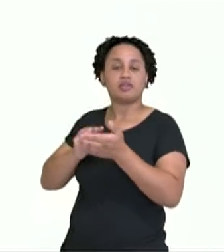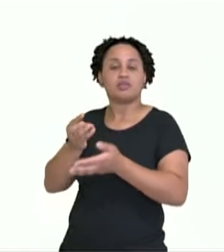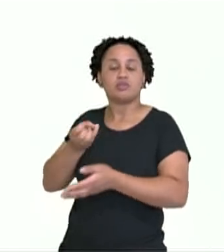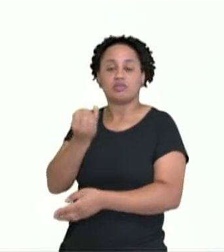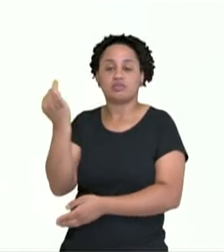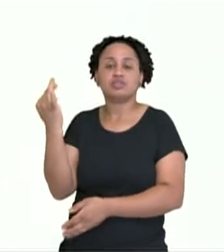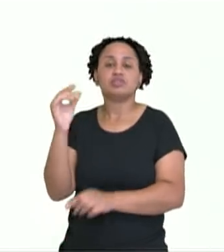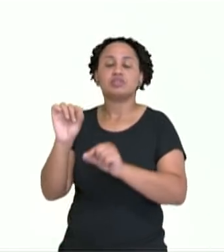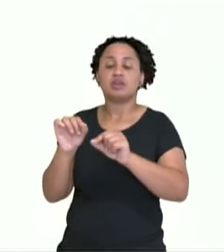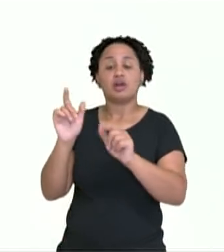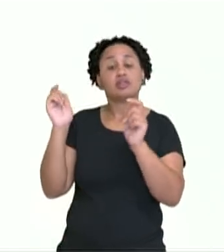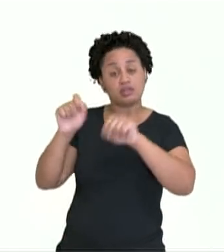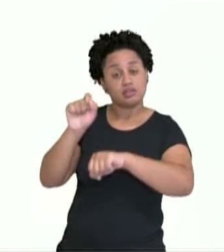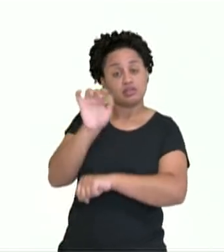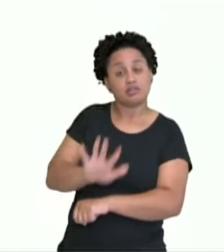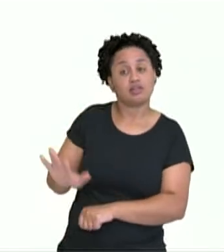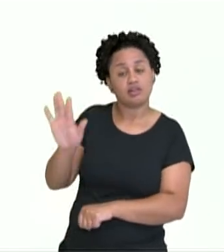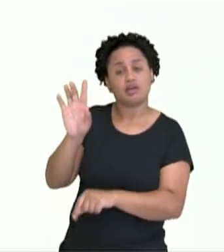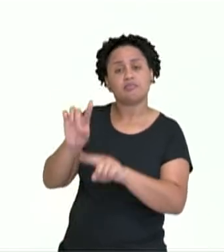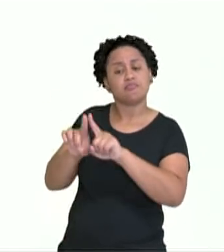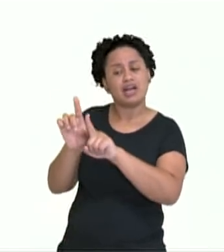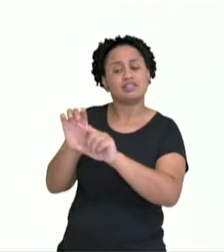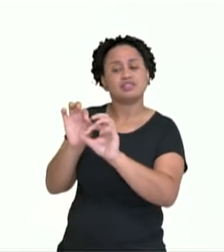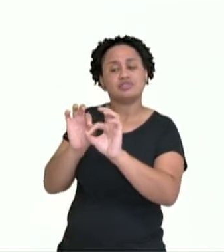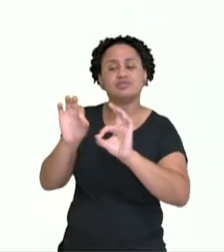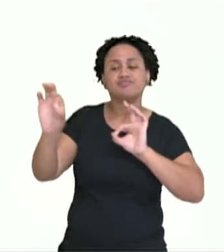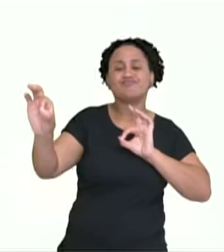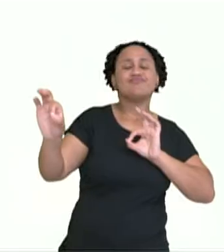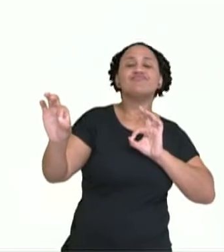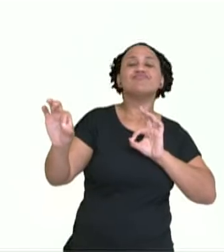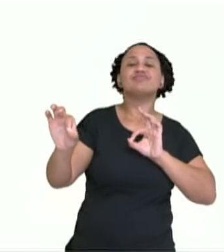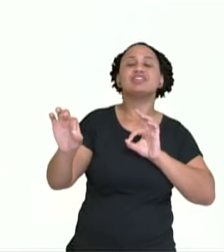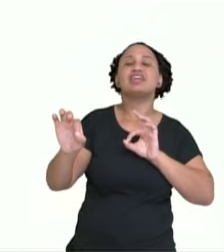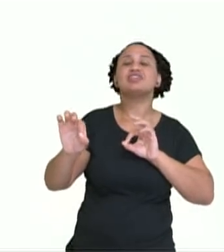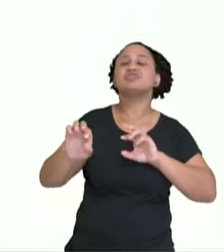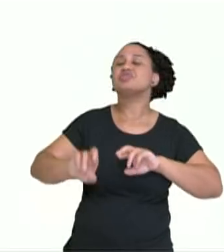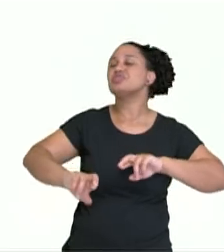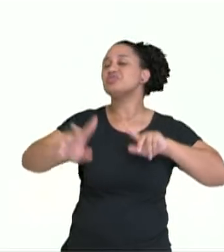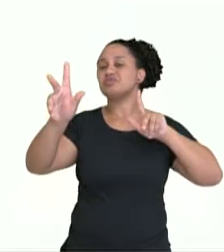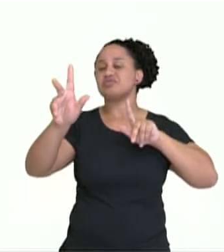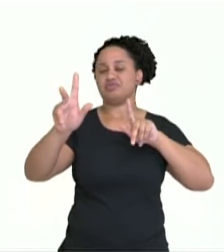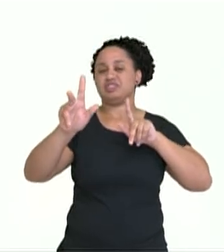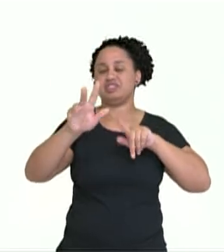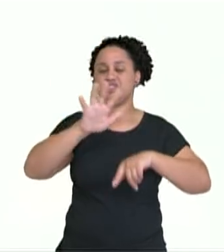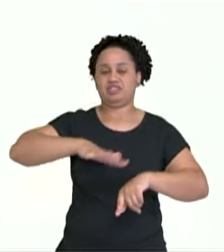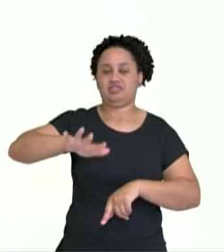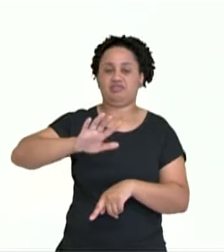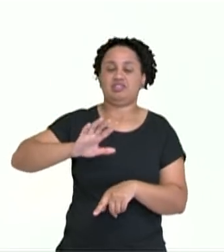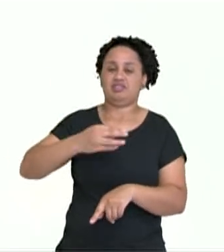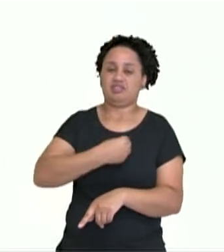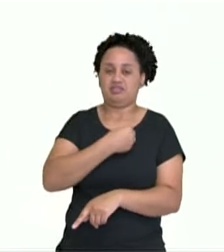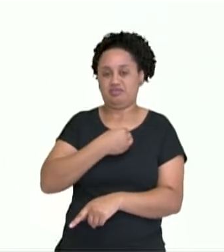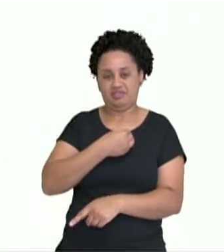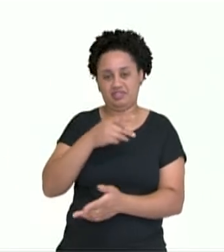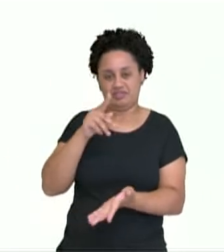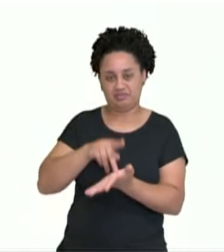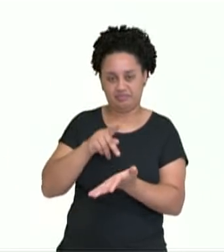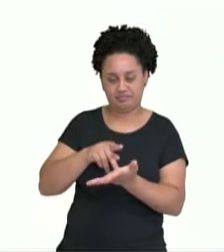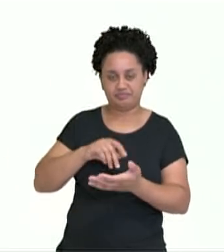as generalizações, mas são distantes da realidade vividas pelas pessoas. Em outras palavras, o